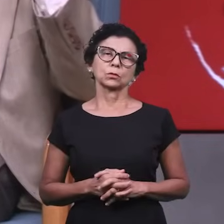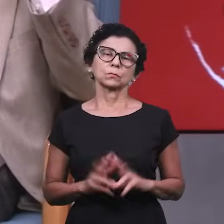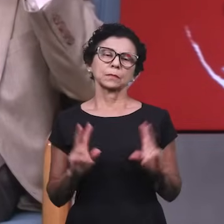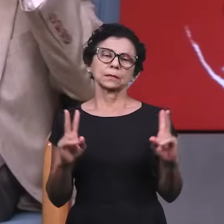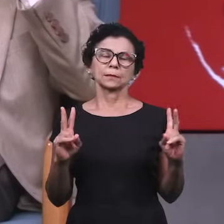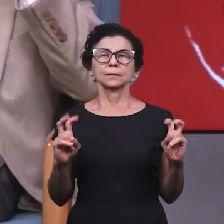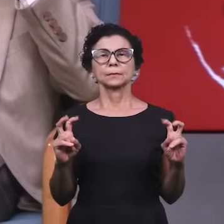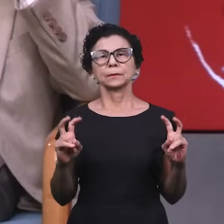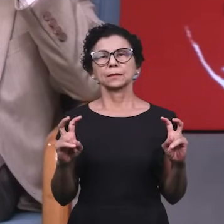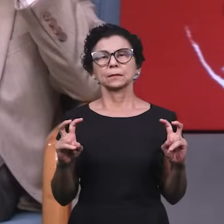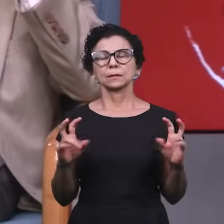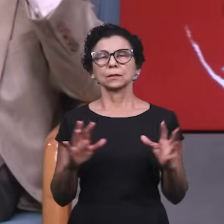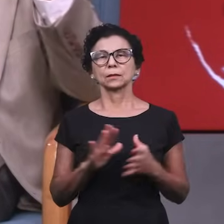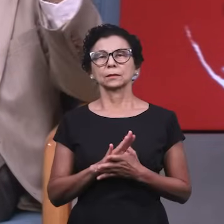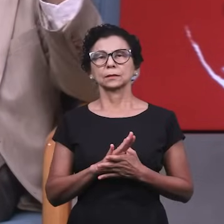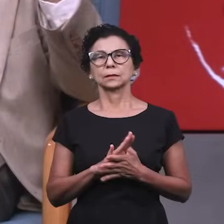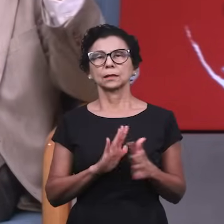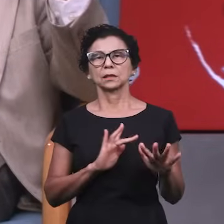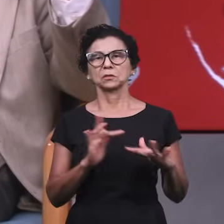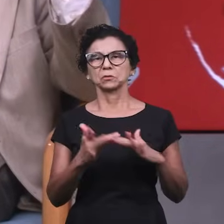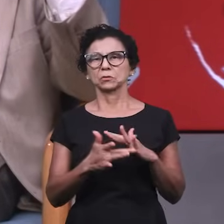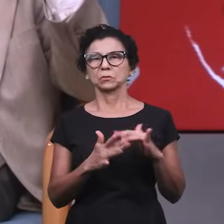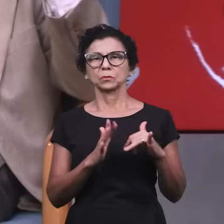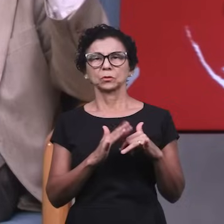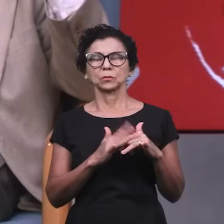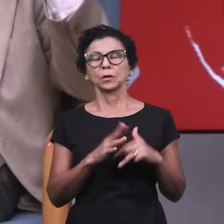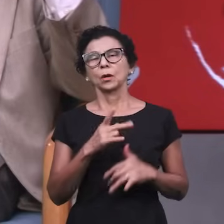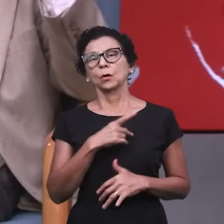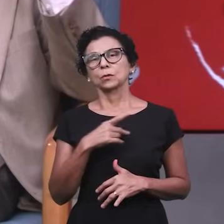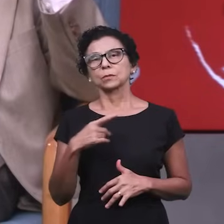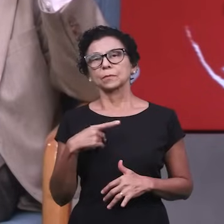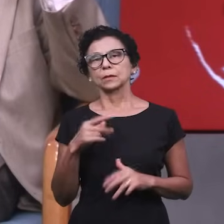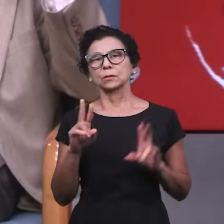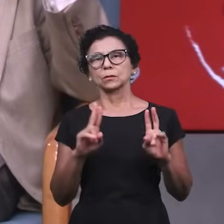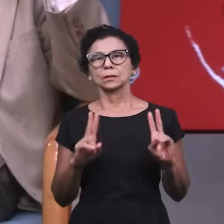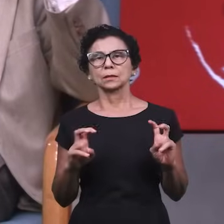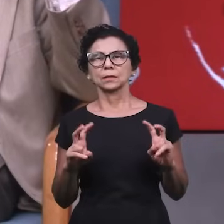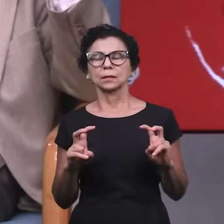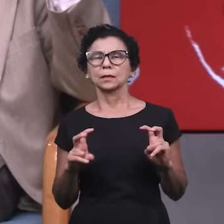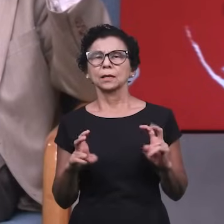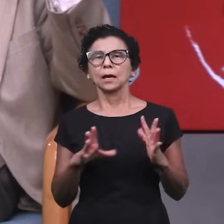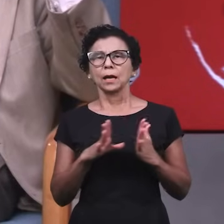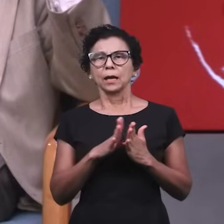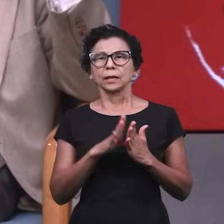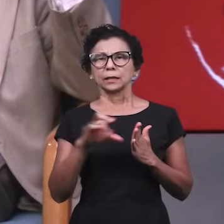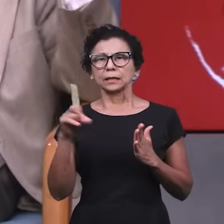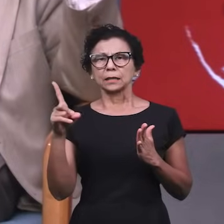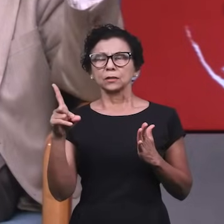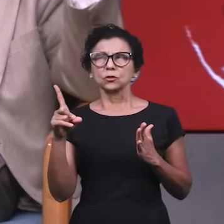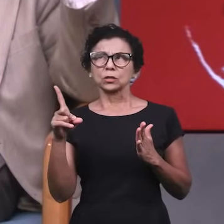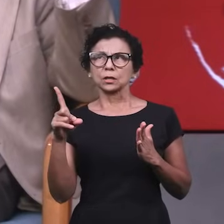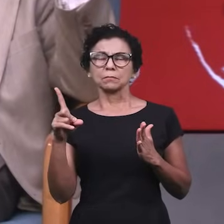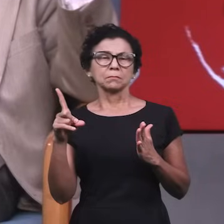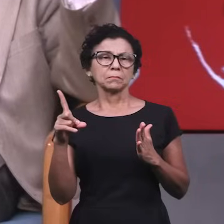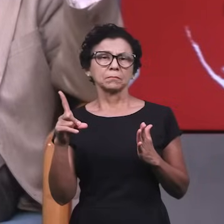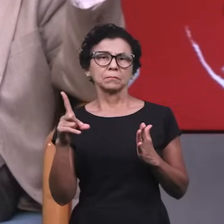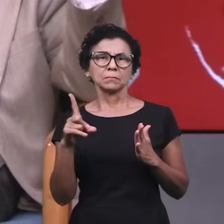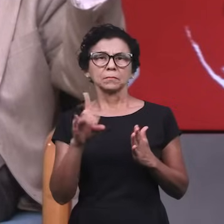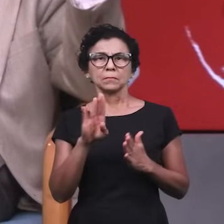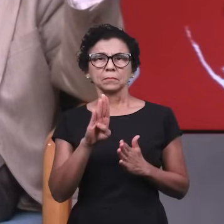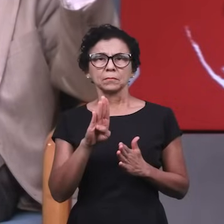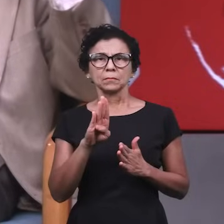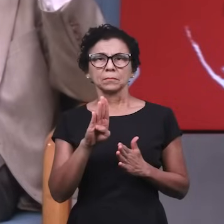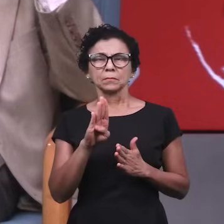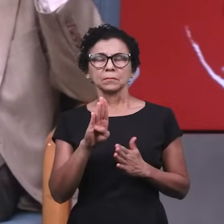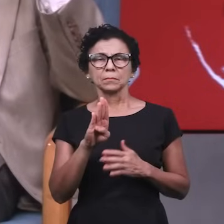você ver hoje nas redes sociais, no YouTube e tal, os pastores falarem sobre igreja bíblica. O termo